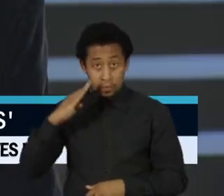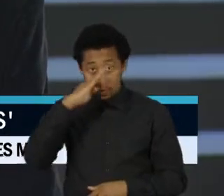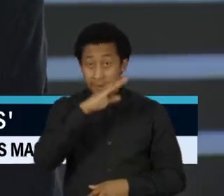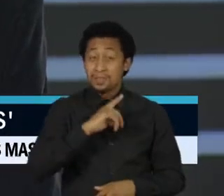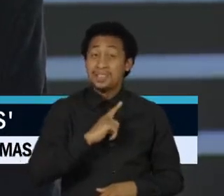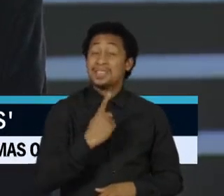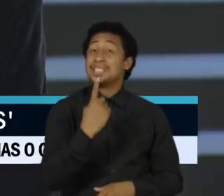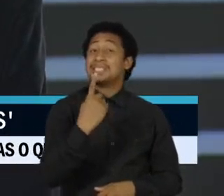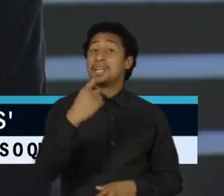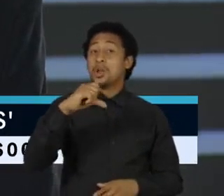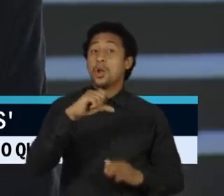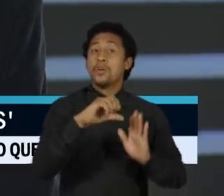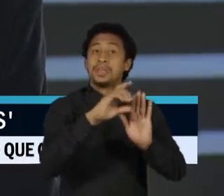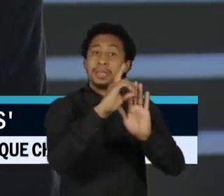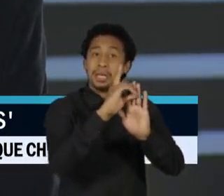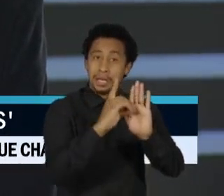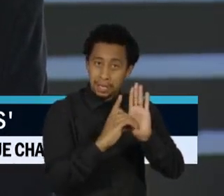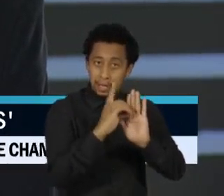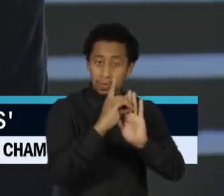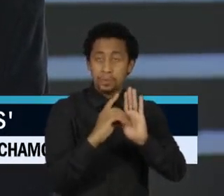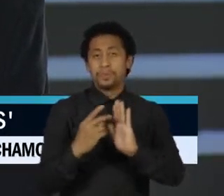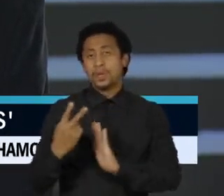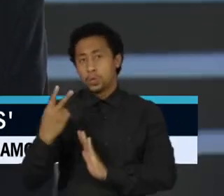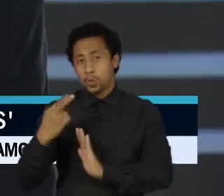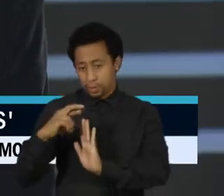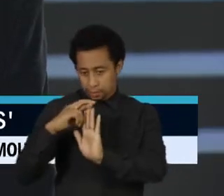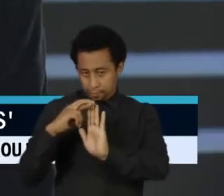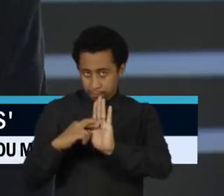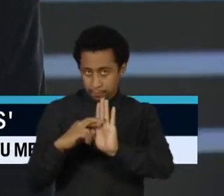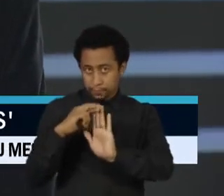são 2 regulamentos, são